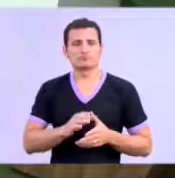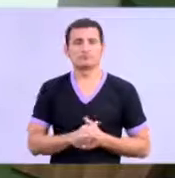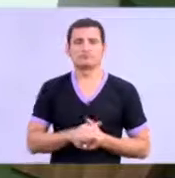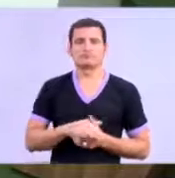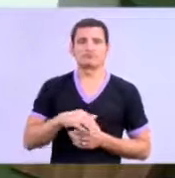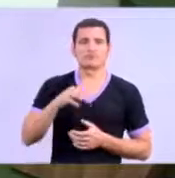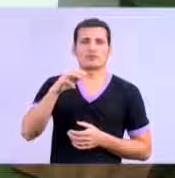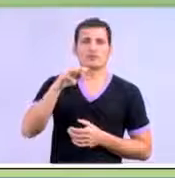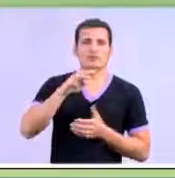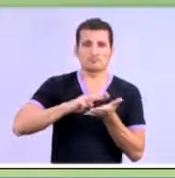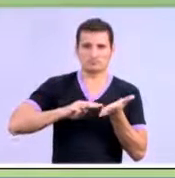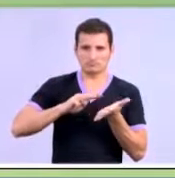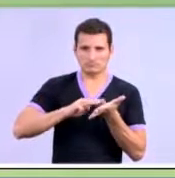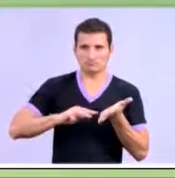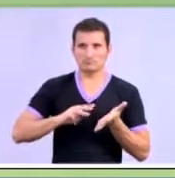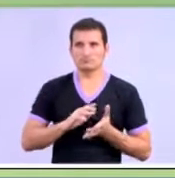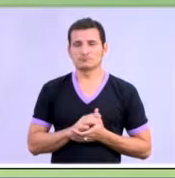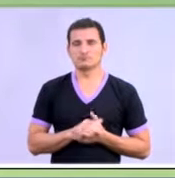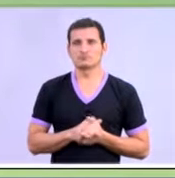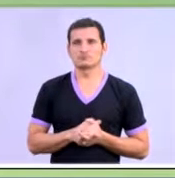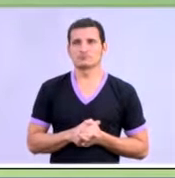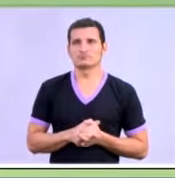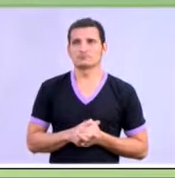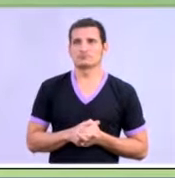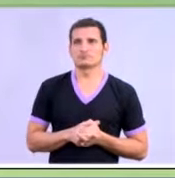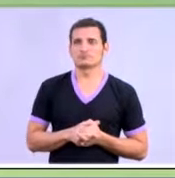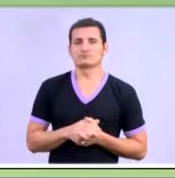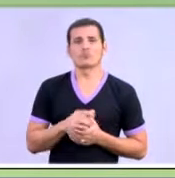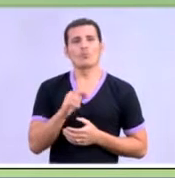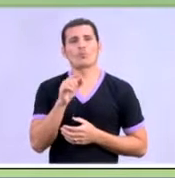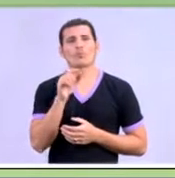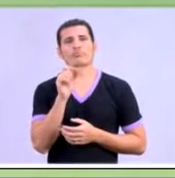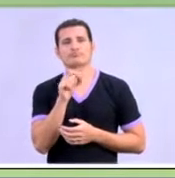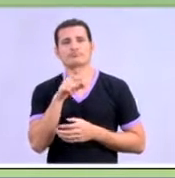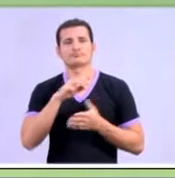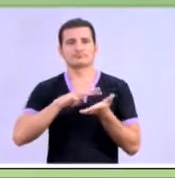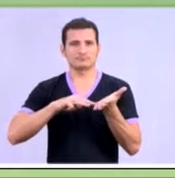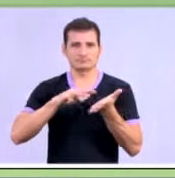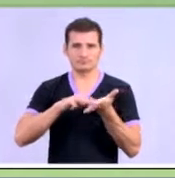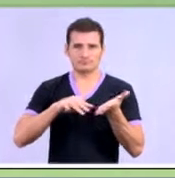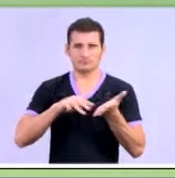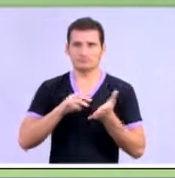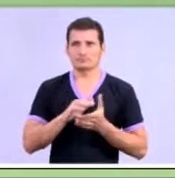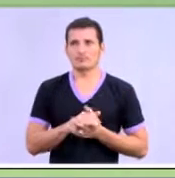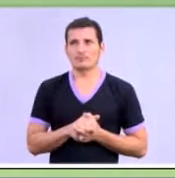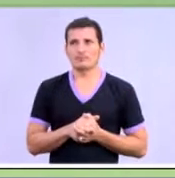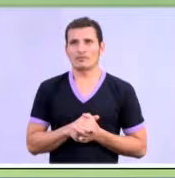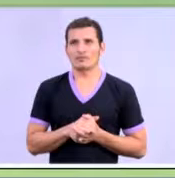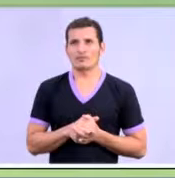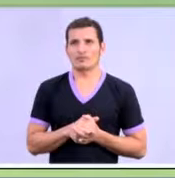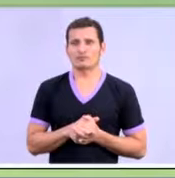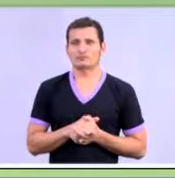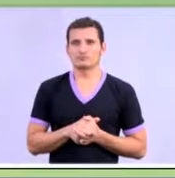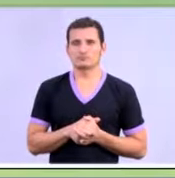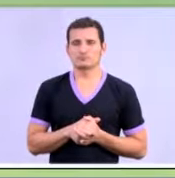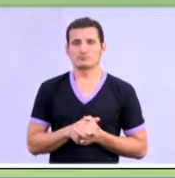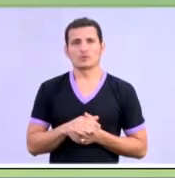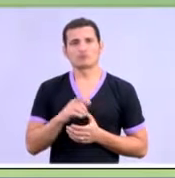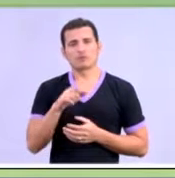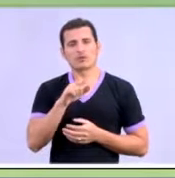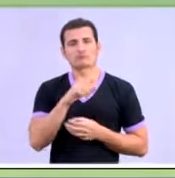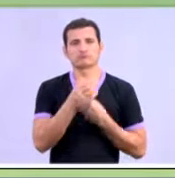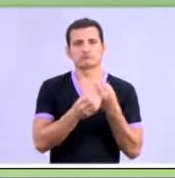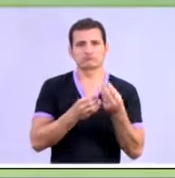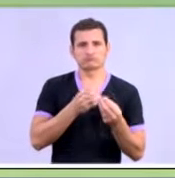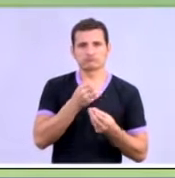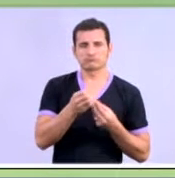método, podemos considerar métodos como a definição do